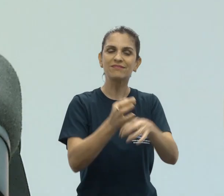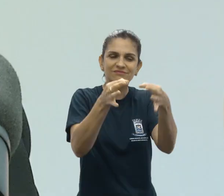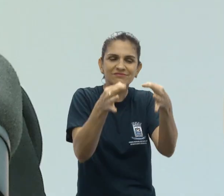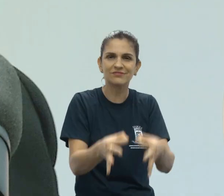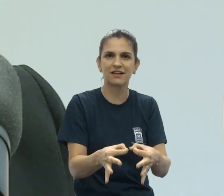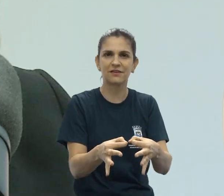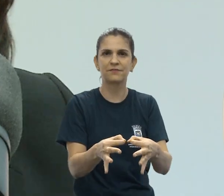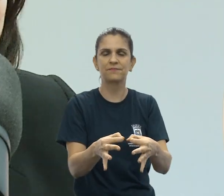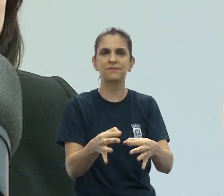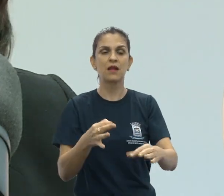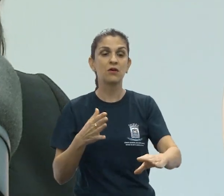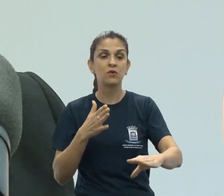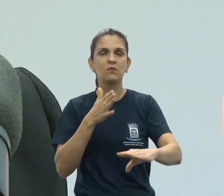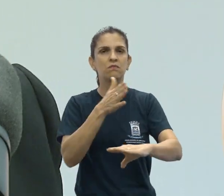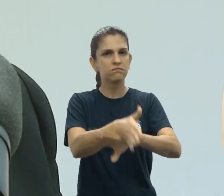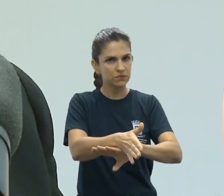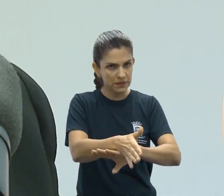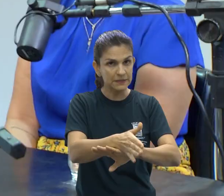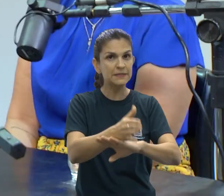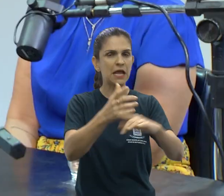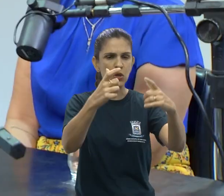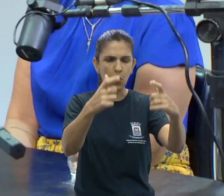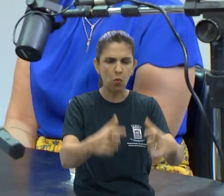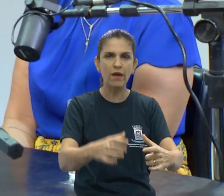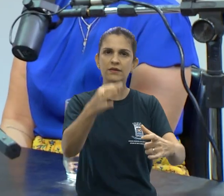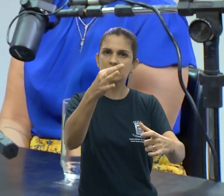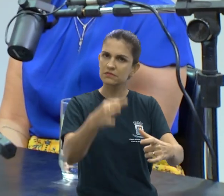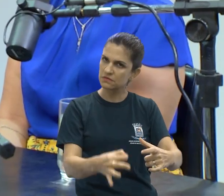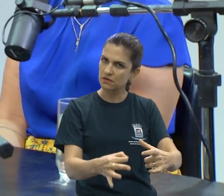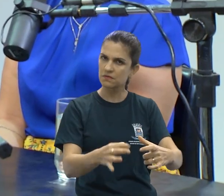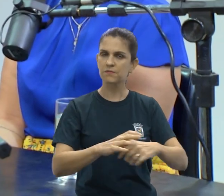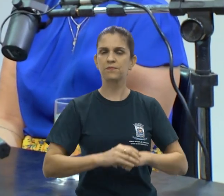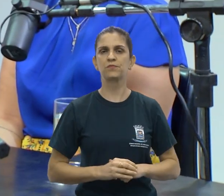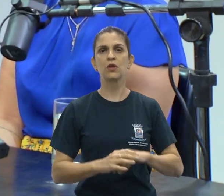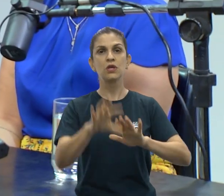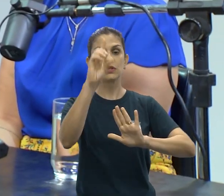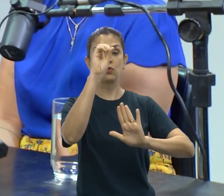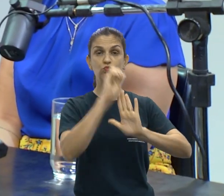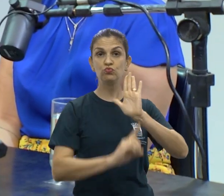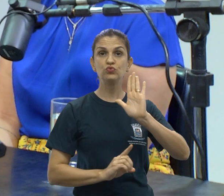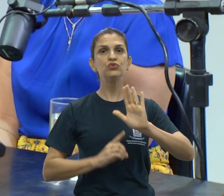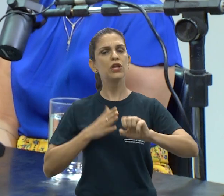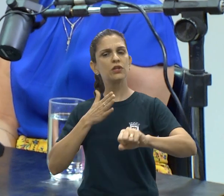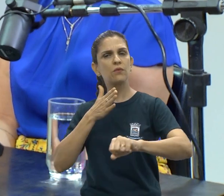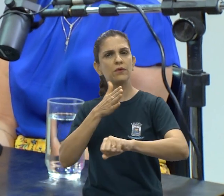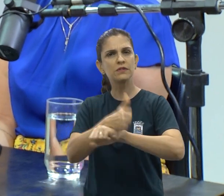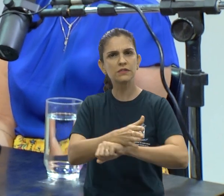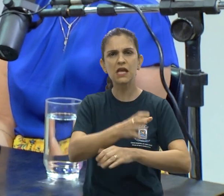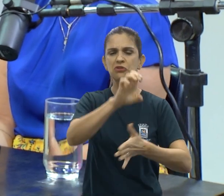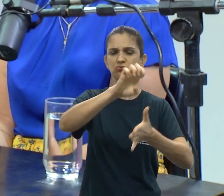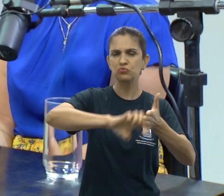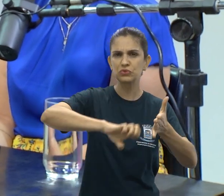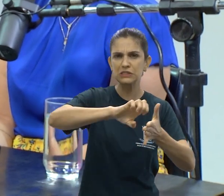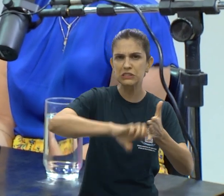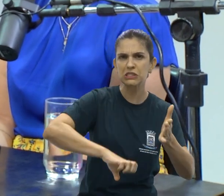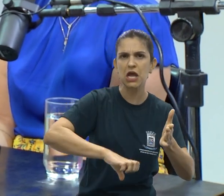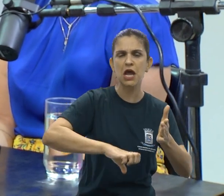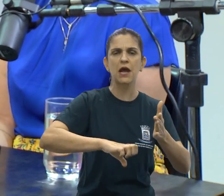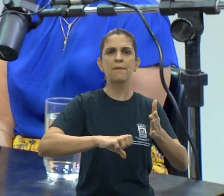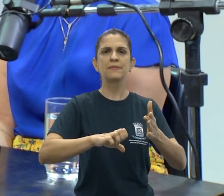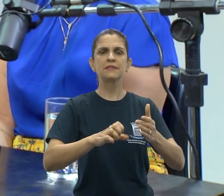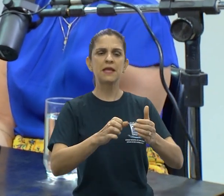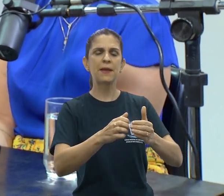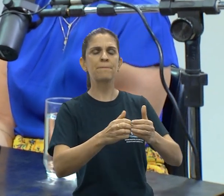acesso para a gente é muito importante. É por isso que a gente focou nessa questão do direito ao acesso aos exames, ao acesso ao início do